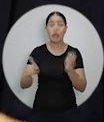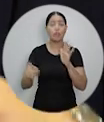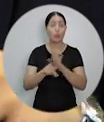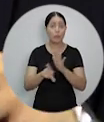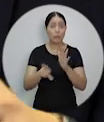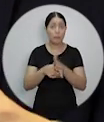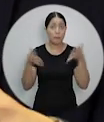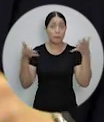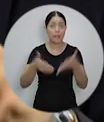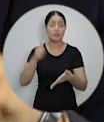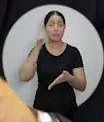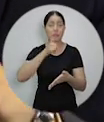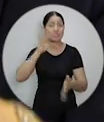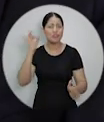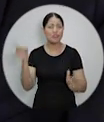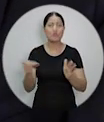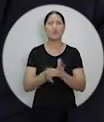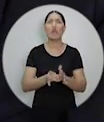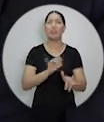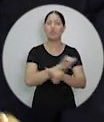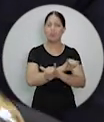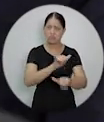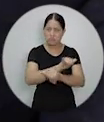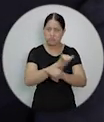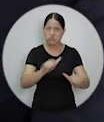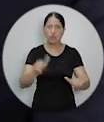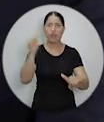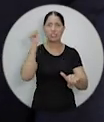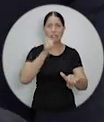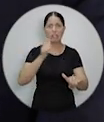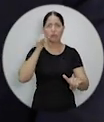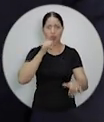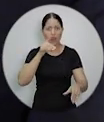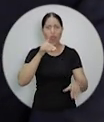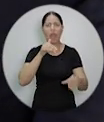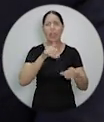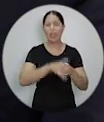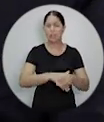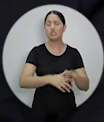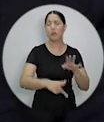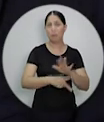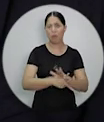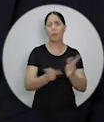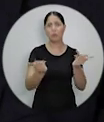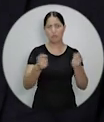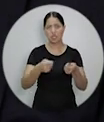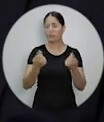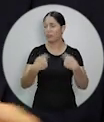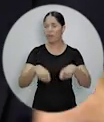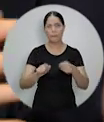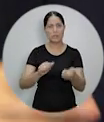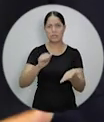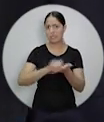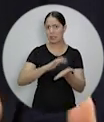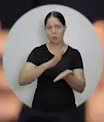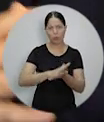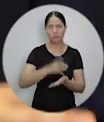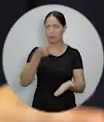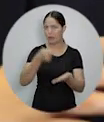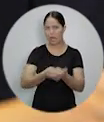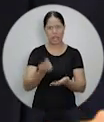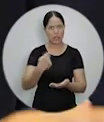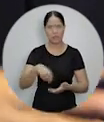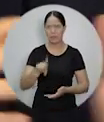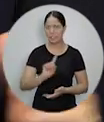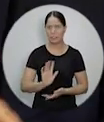mas efetivamente aplicou nas campanhas eleitorais de mulheres, de candidaturas de mulheres, poderia sim deixar de pagar as sanções, as